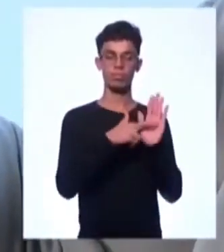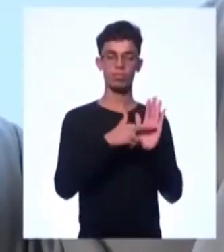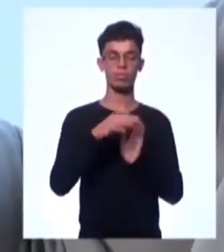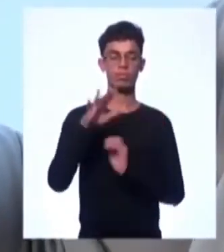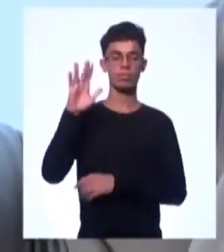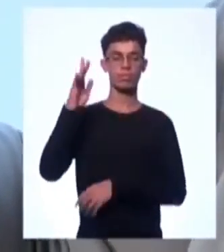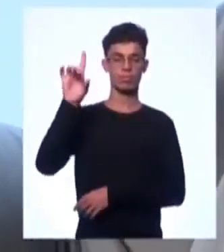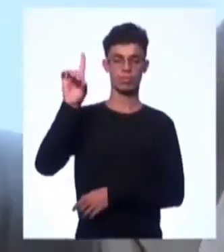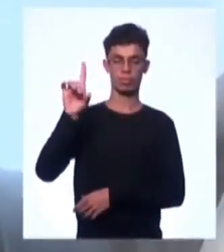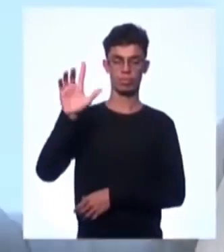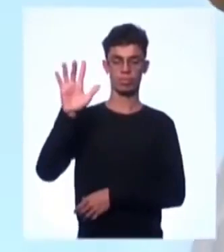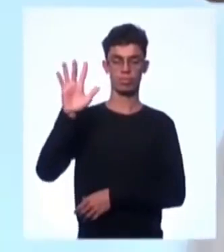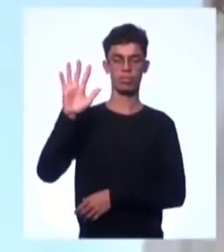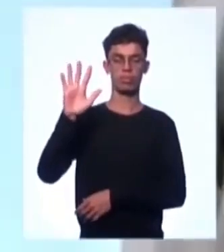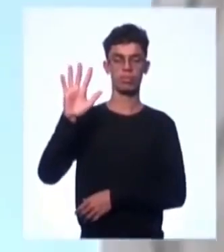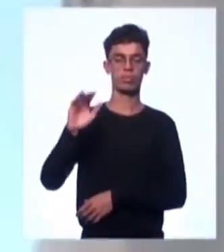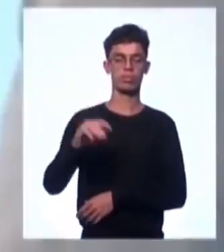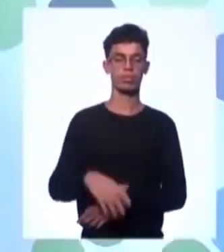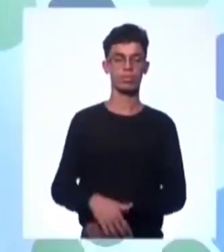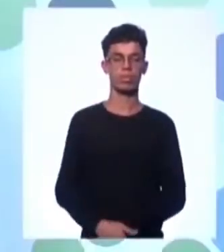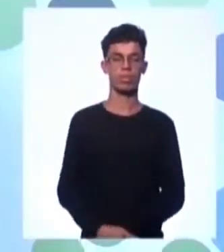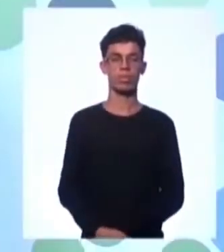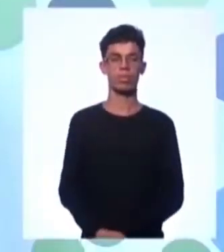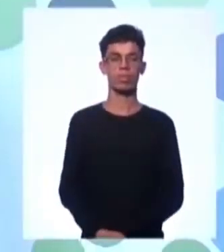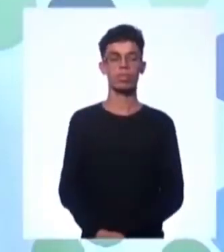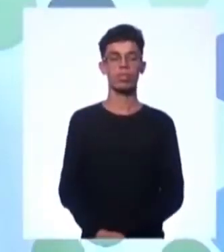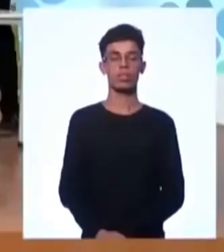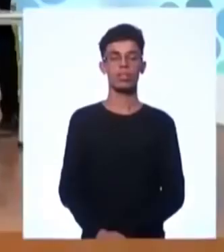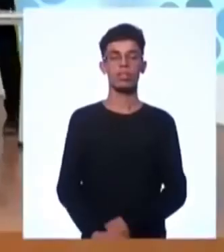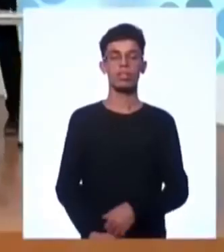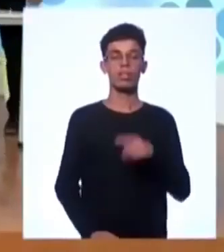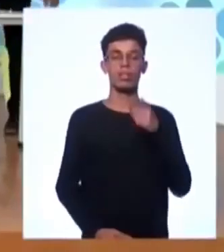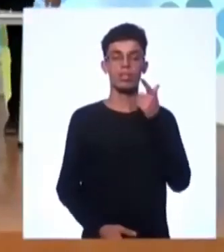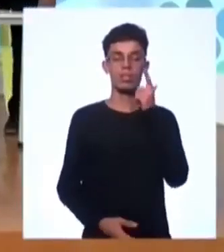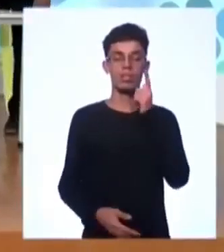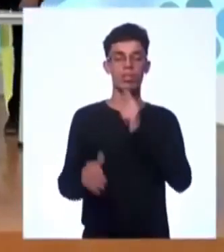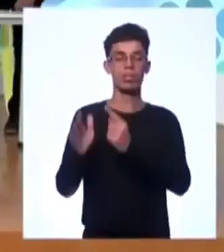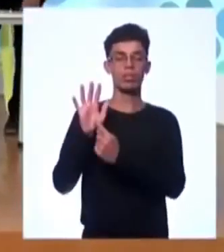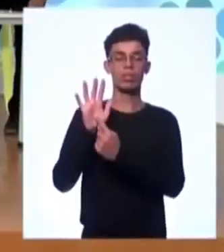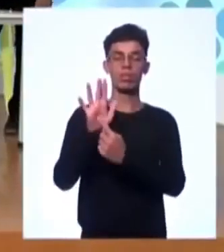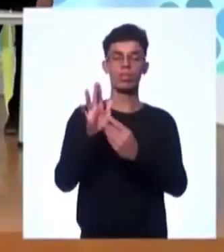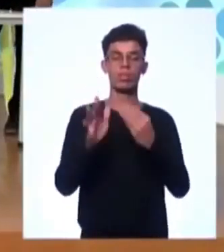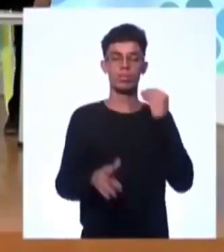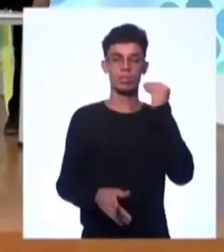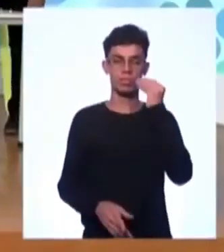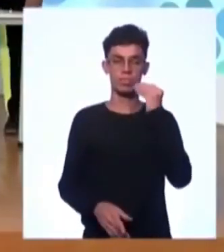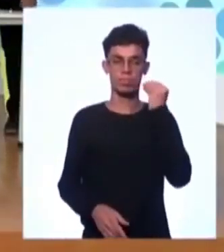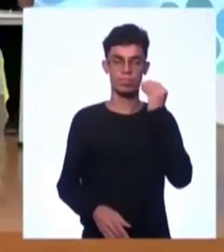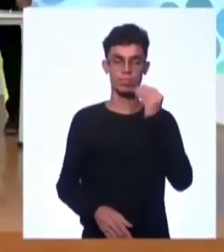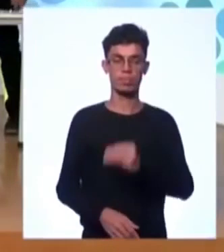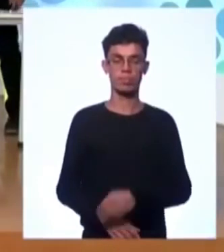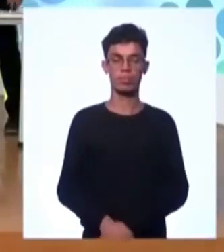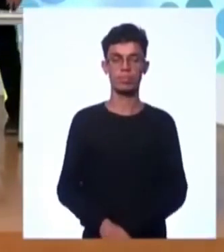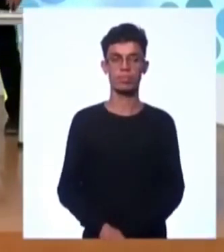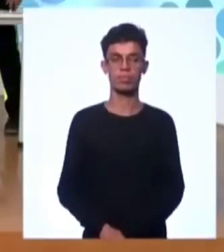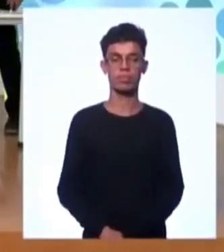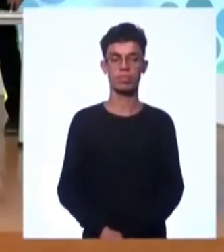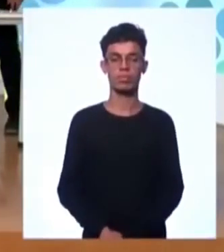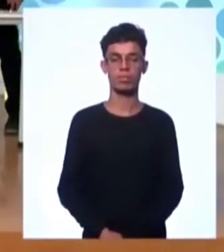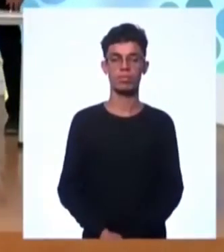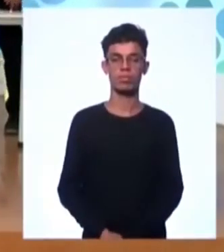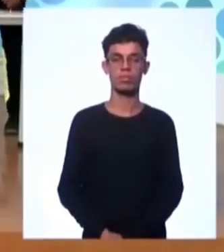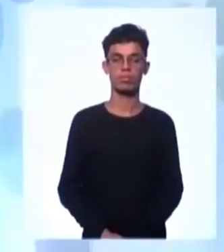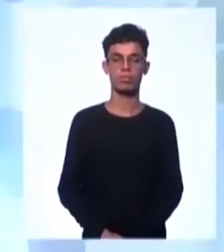direita, né? Legal, bacana que dá para mostrar como um experimento, né? Você comentou bem a questão do